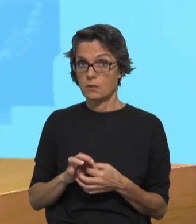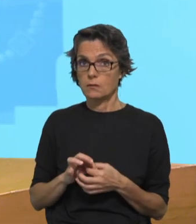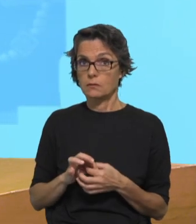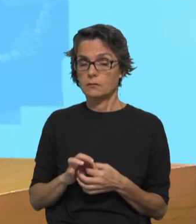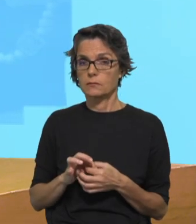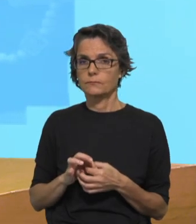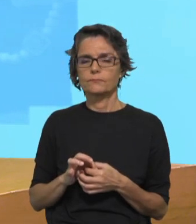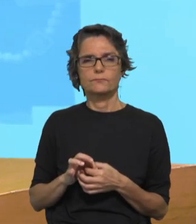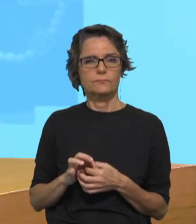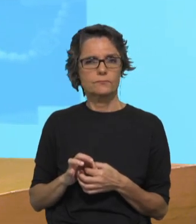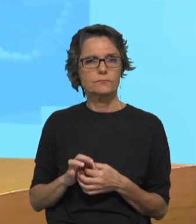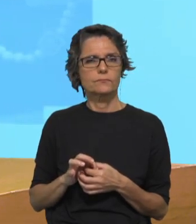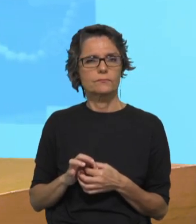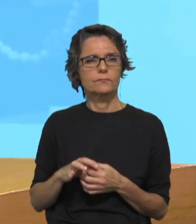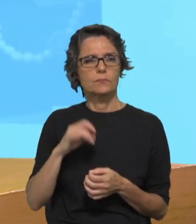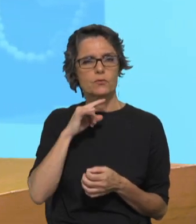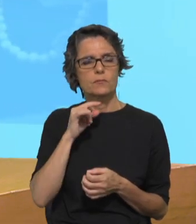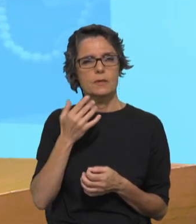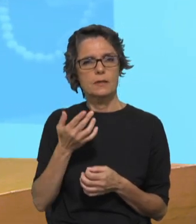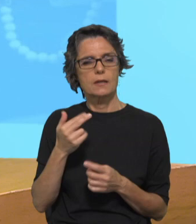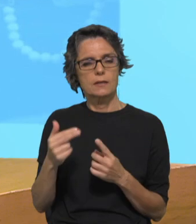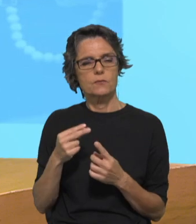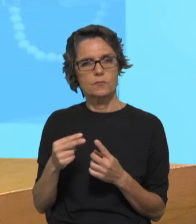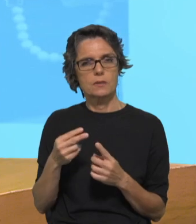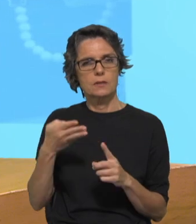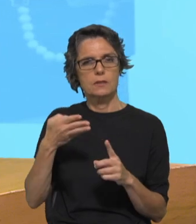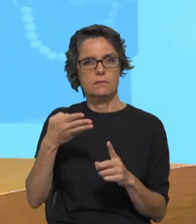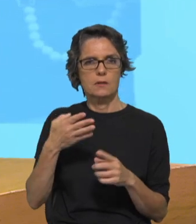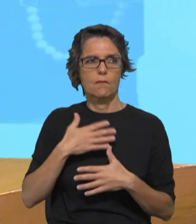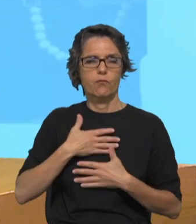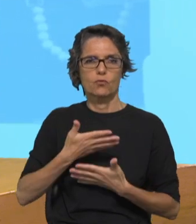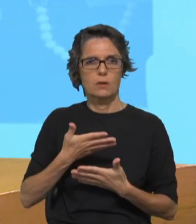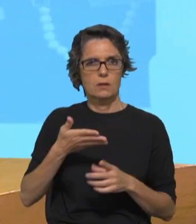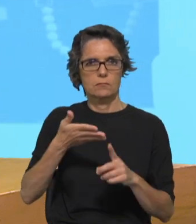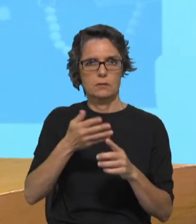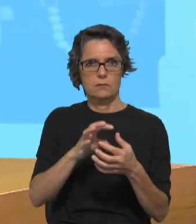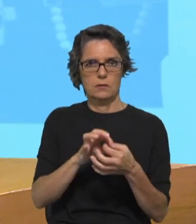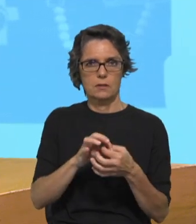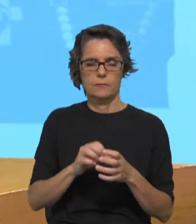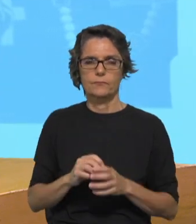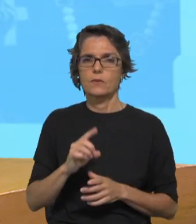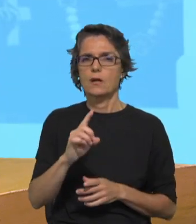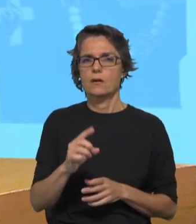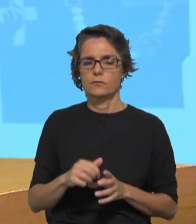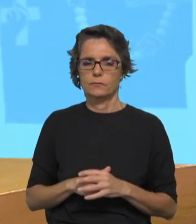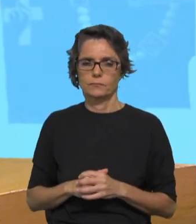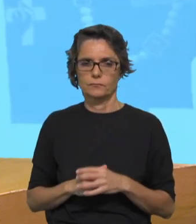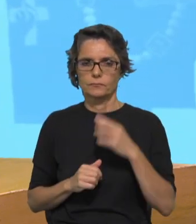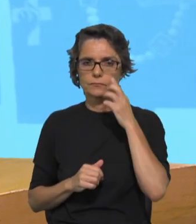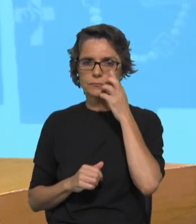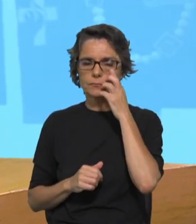também própria de olhar para o voluntariado missionário, que é esta questão que eu gosto de levantar ou de